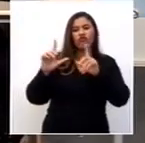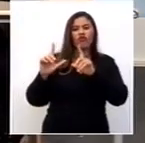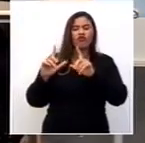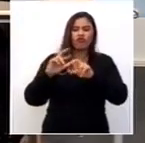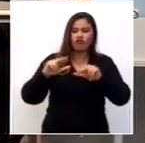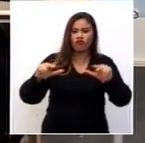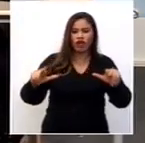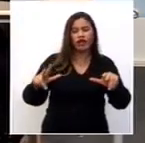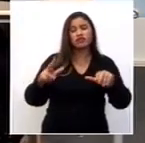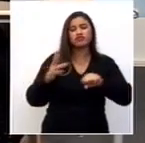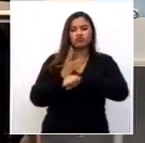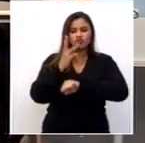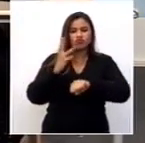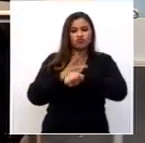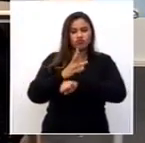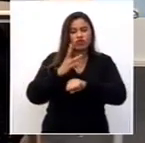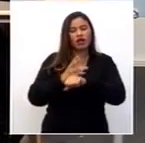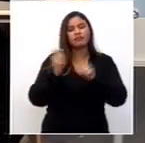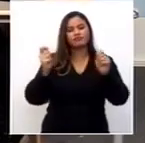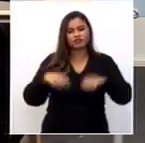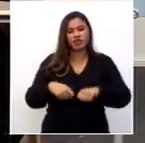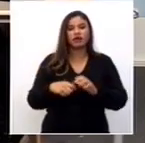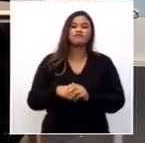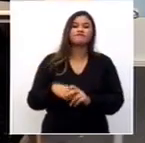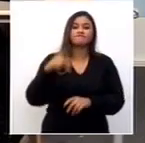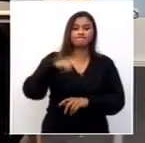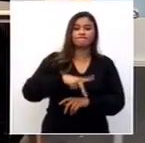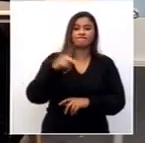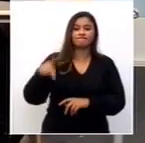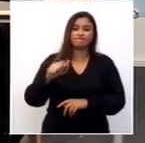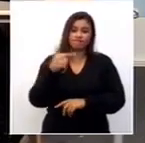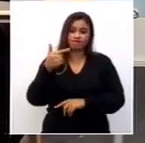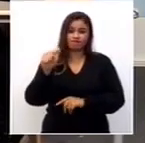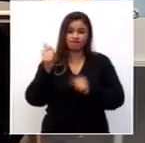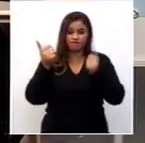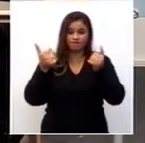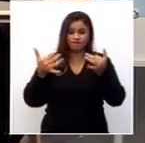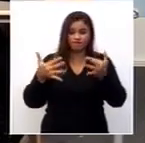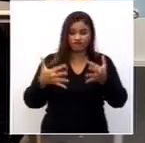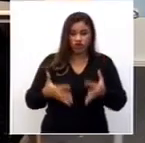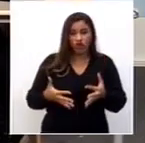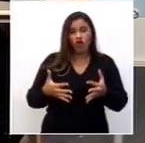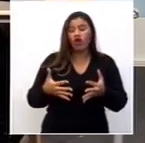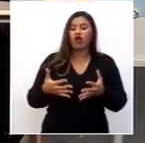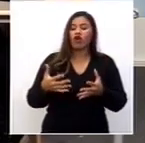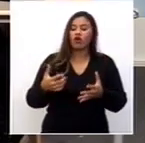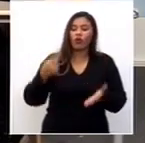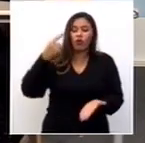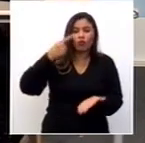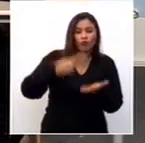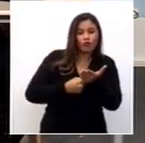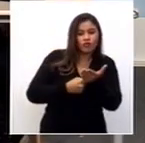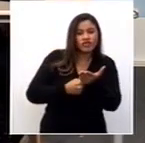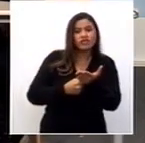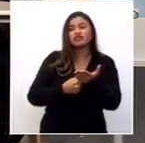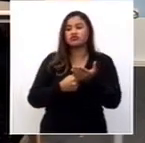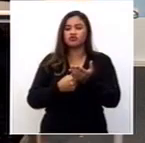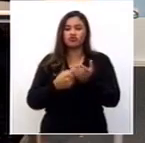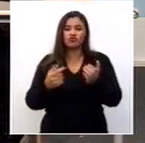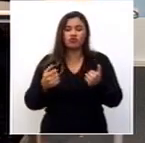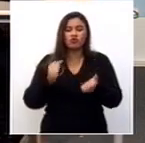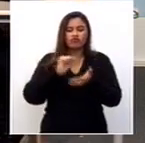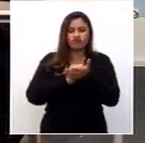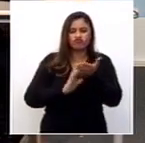da avaliação do compromisso, da participação, também falou da importância da devolutiva. O